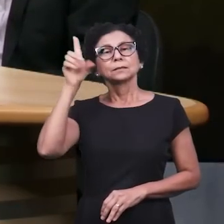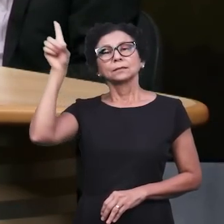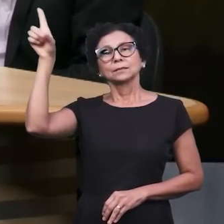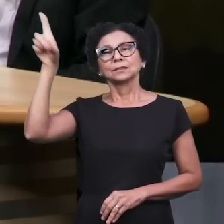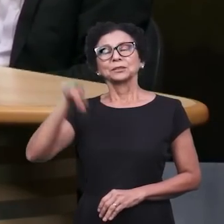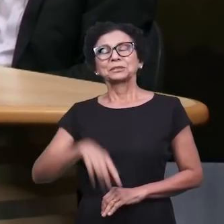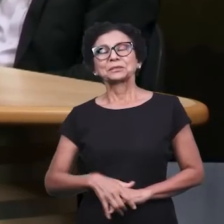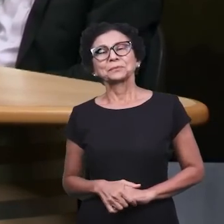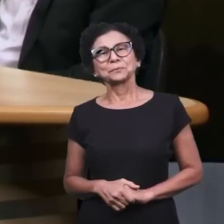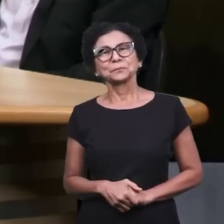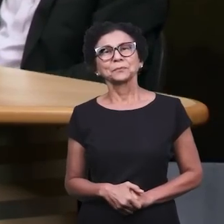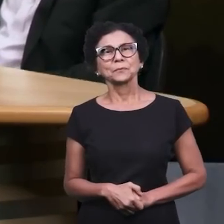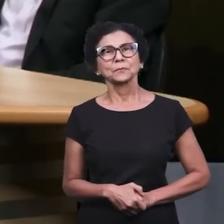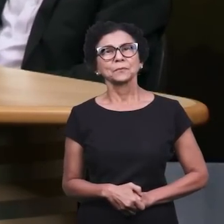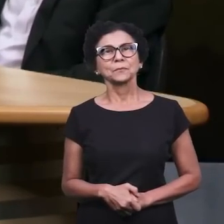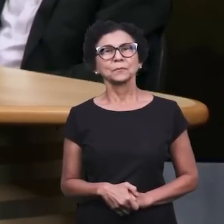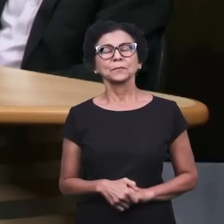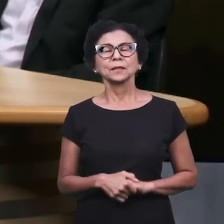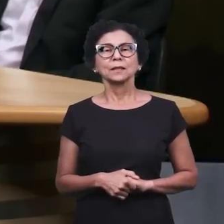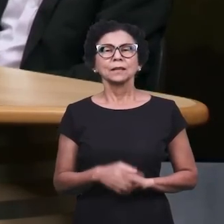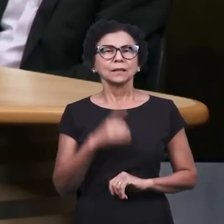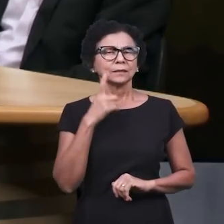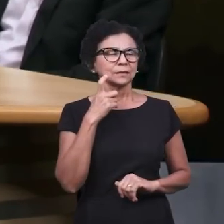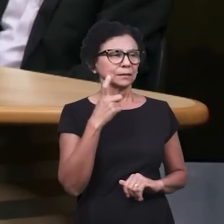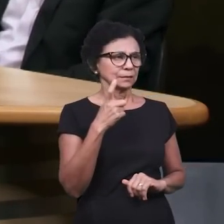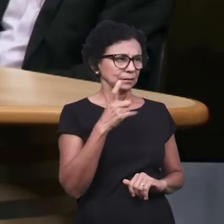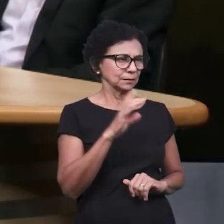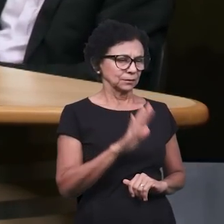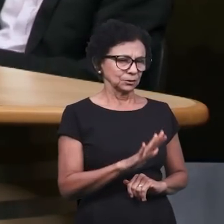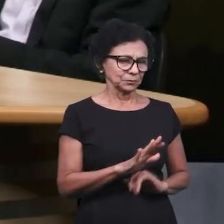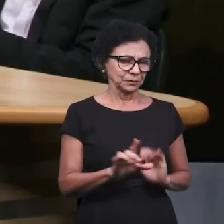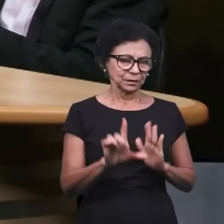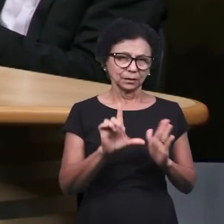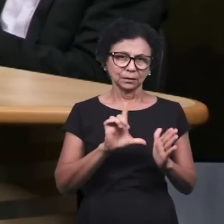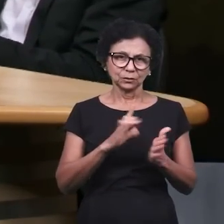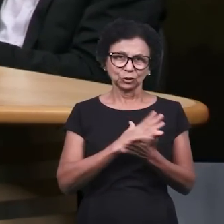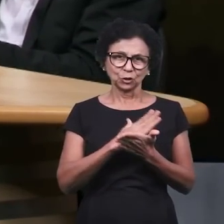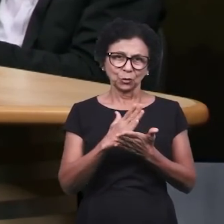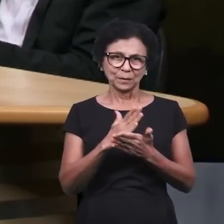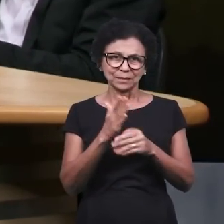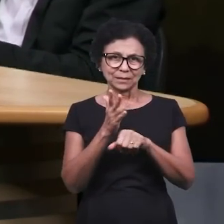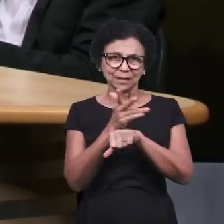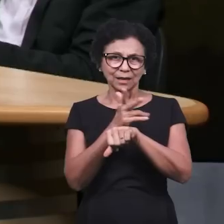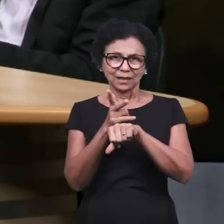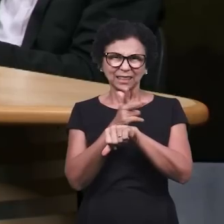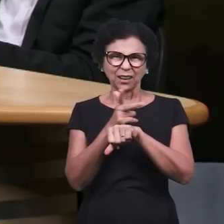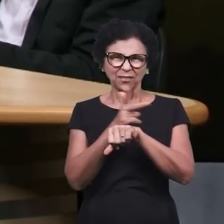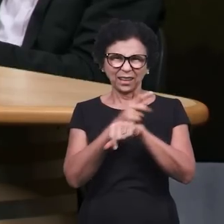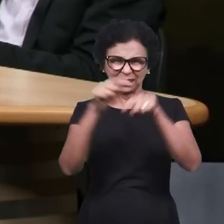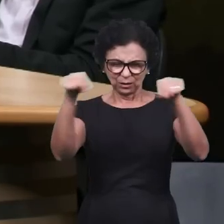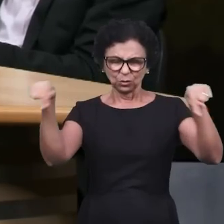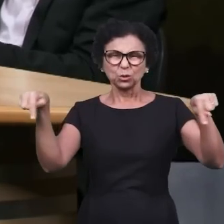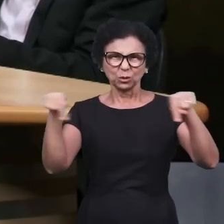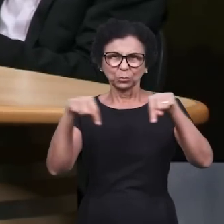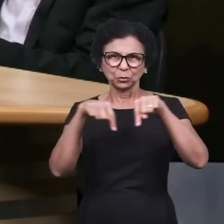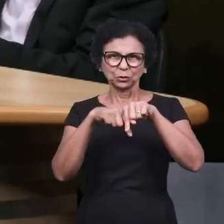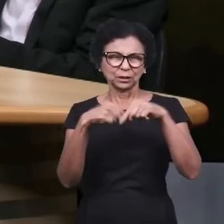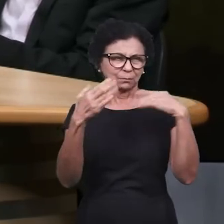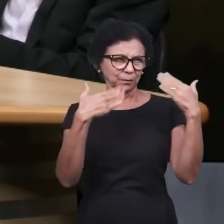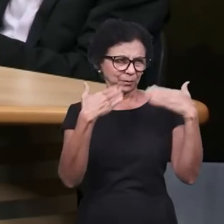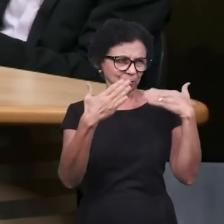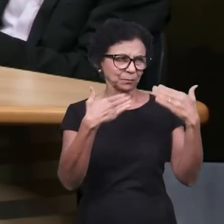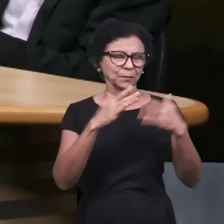até interessante, Guilherme, aqui antes de começarmos a gravar, da expressão inútil. Eu acho que